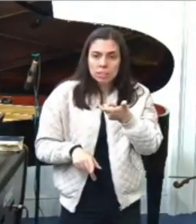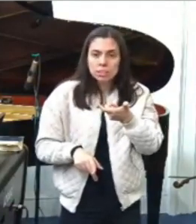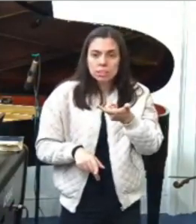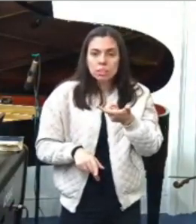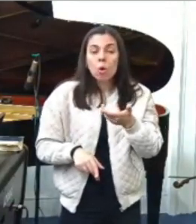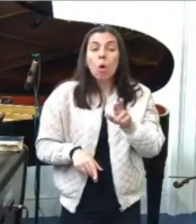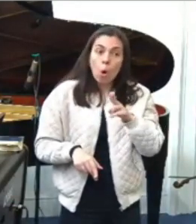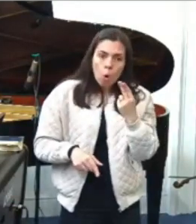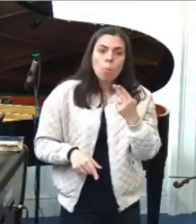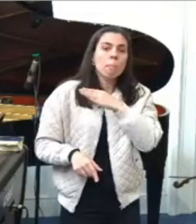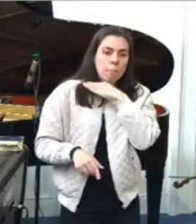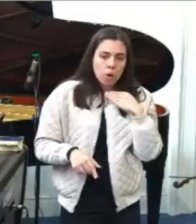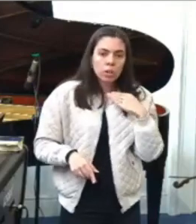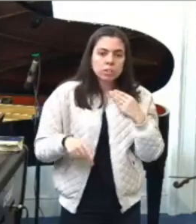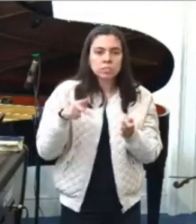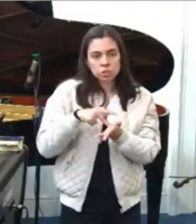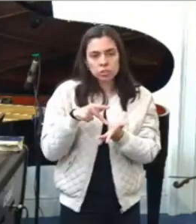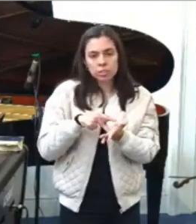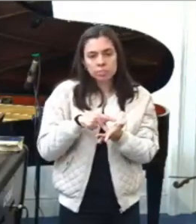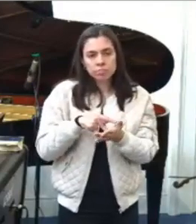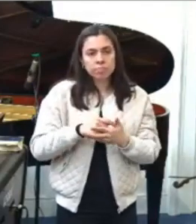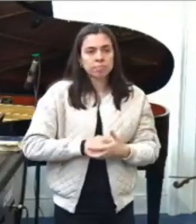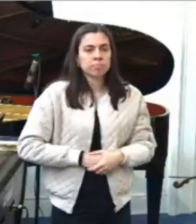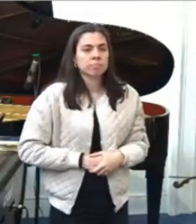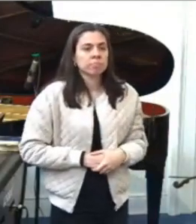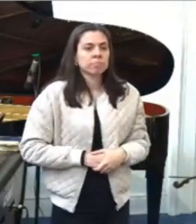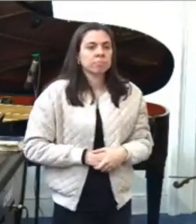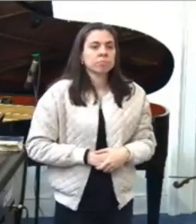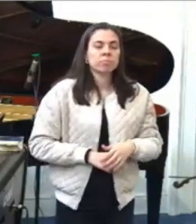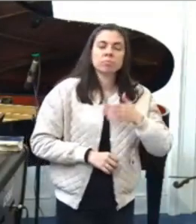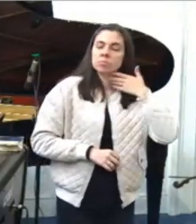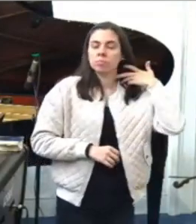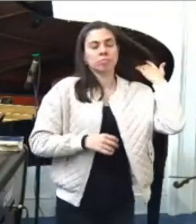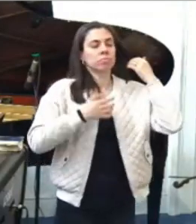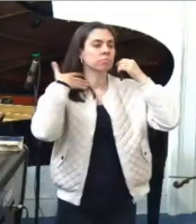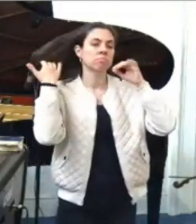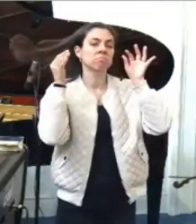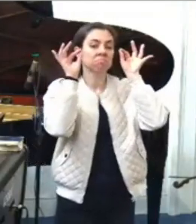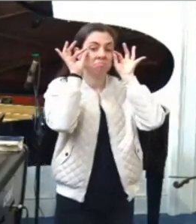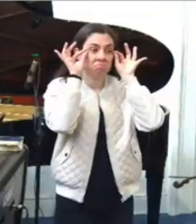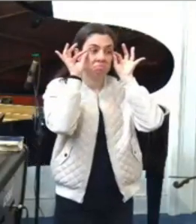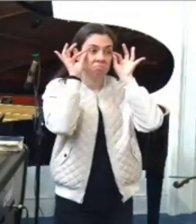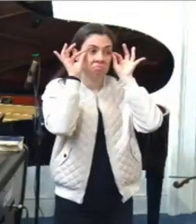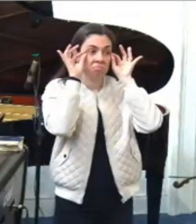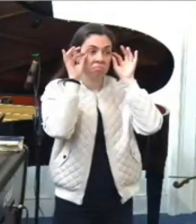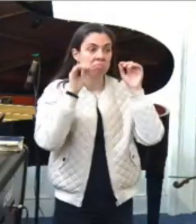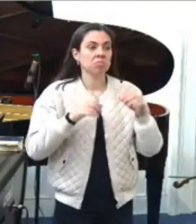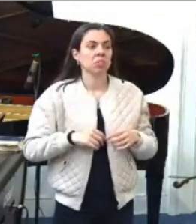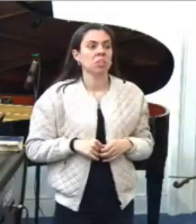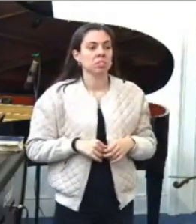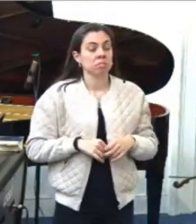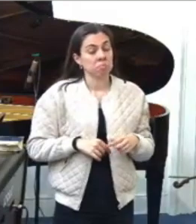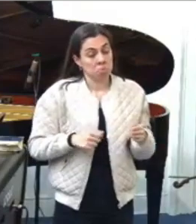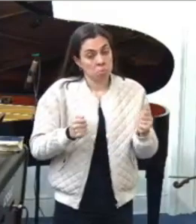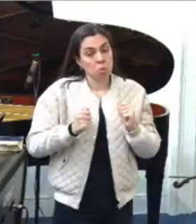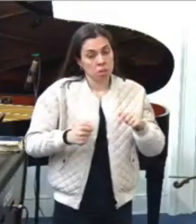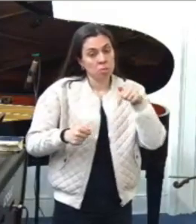irmãos estão enfrentando uma perseguição, e assim como nós devemos estar alertas para a perseguição